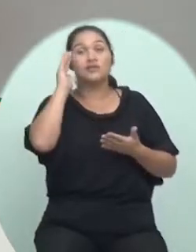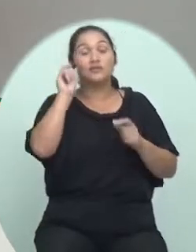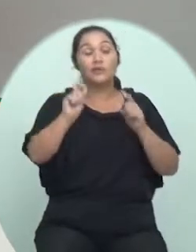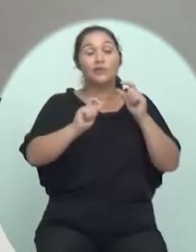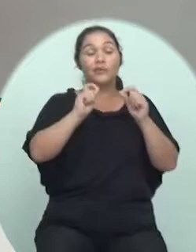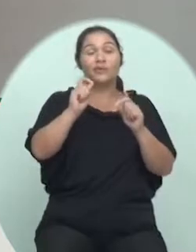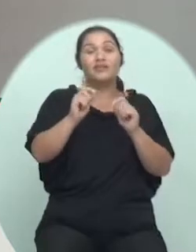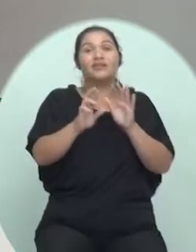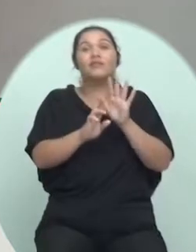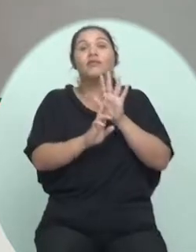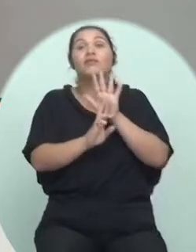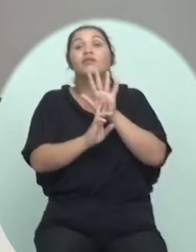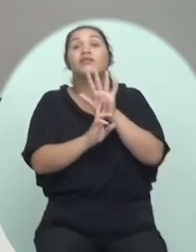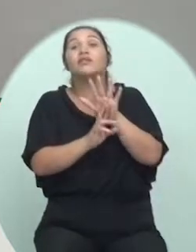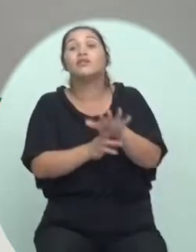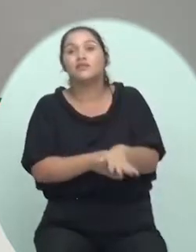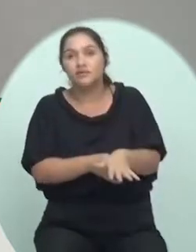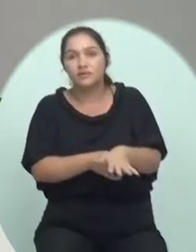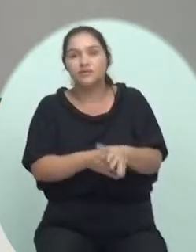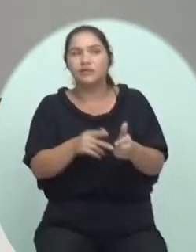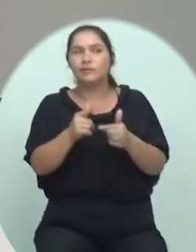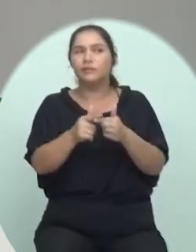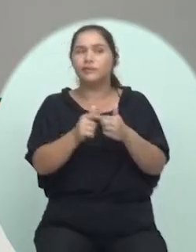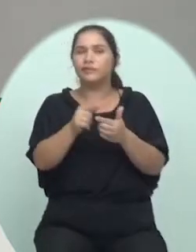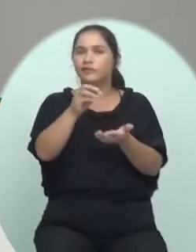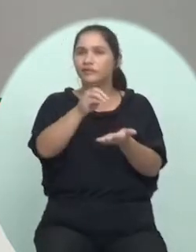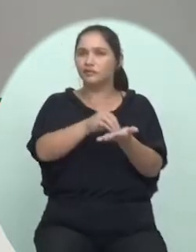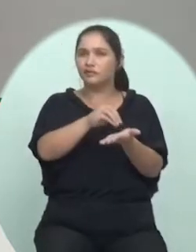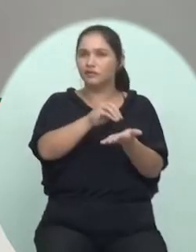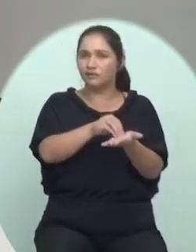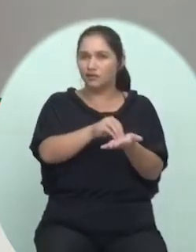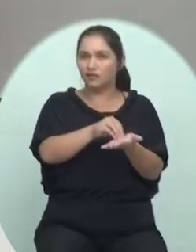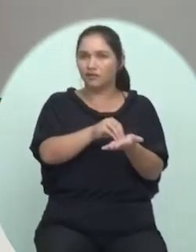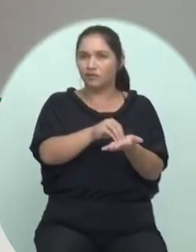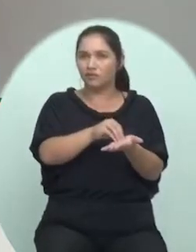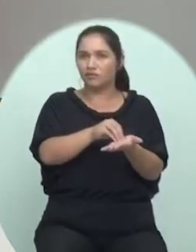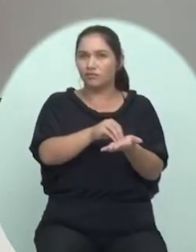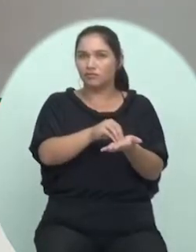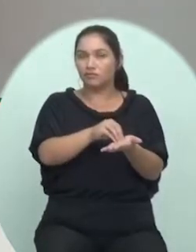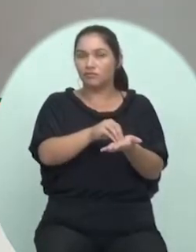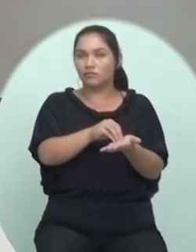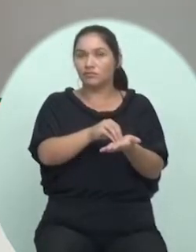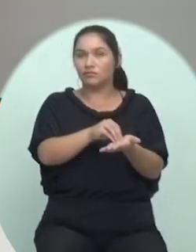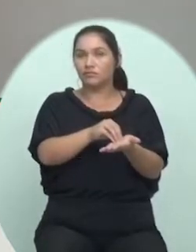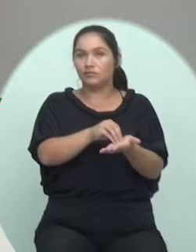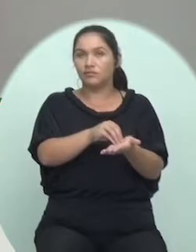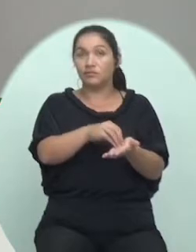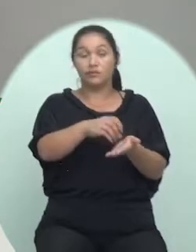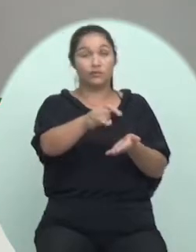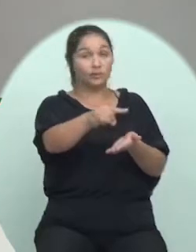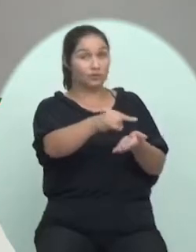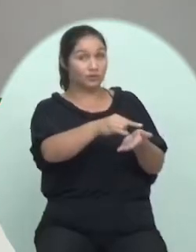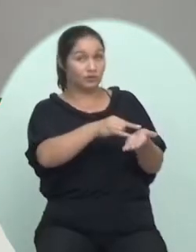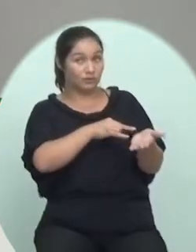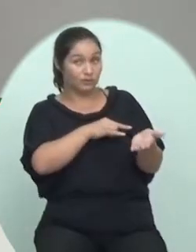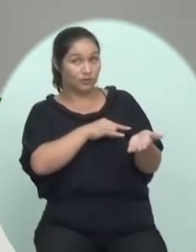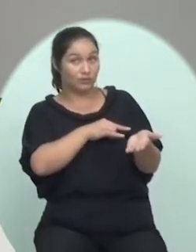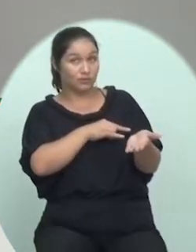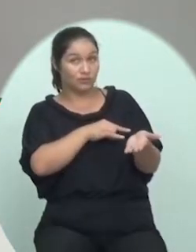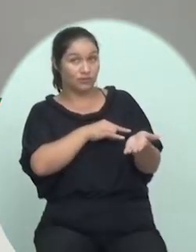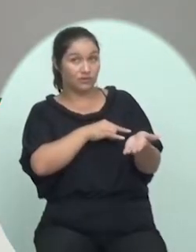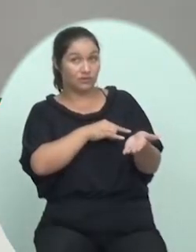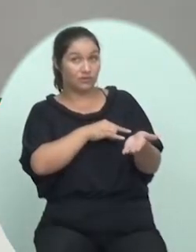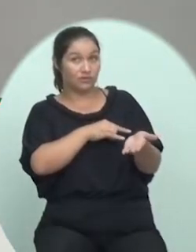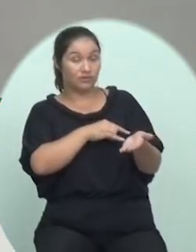se existir a ausência de uma certidão, comprometerá todo o processo doravante.